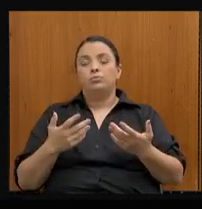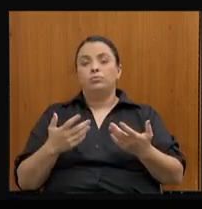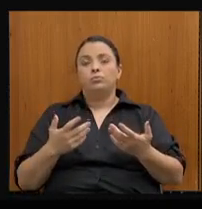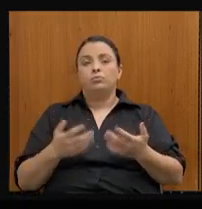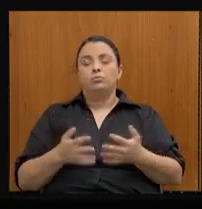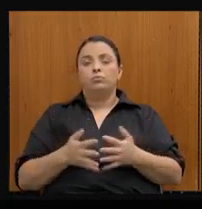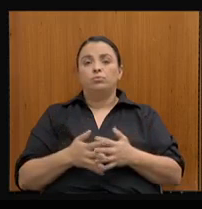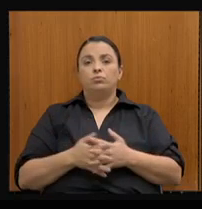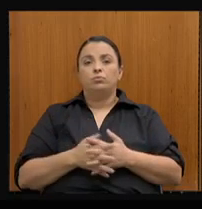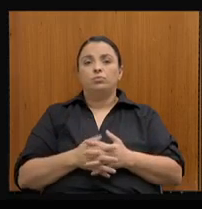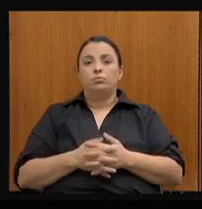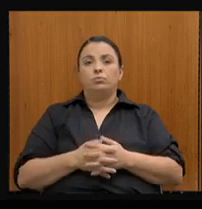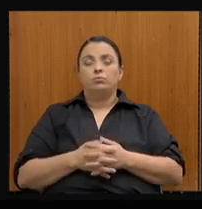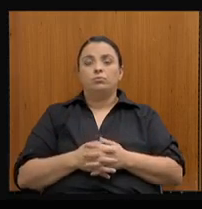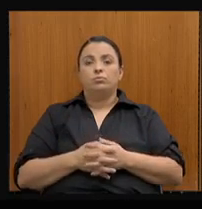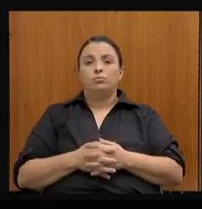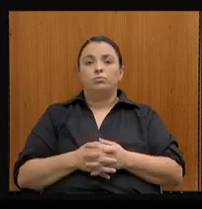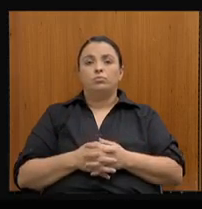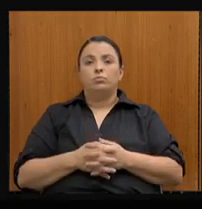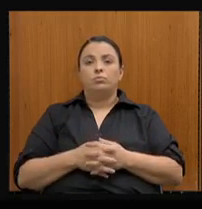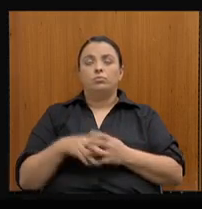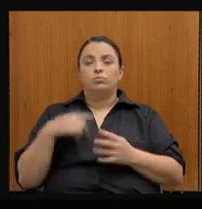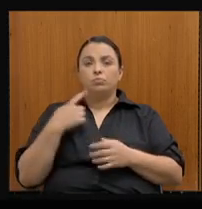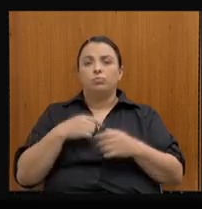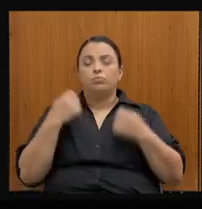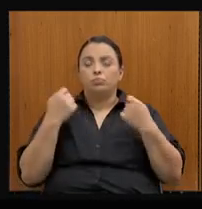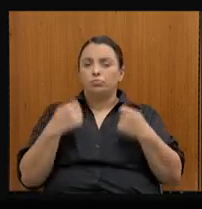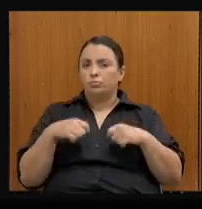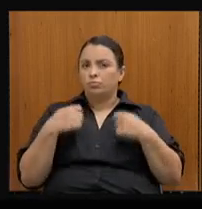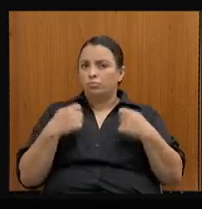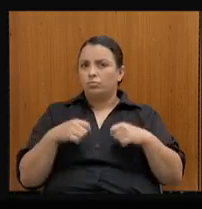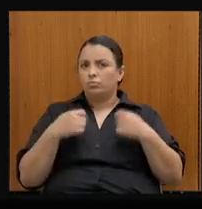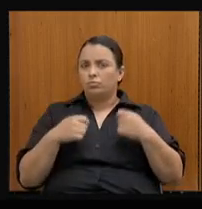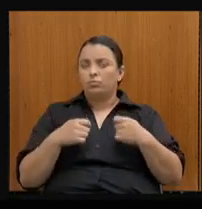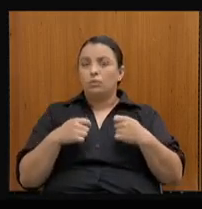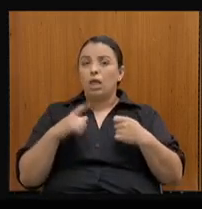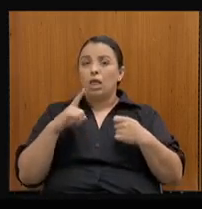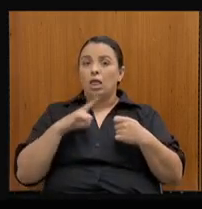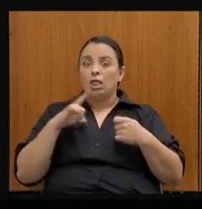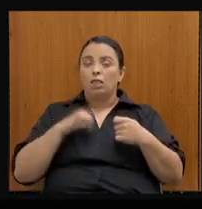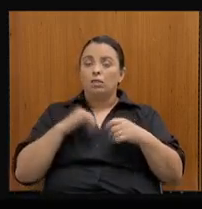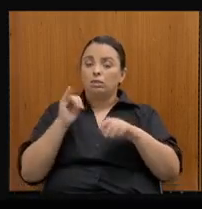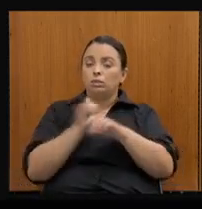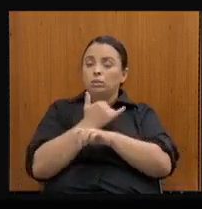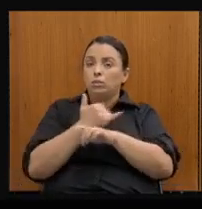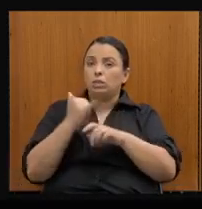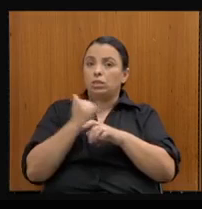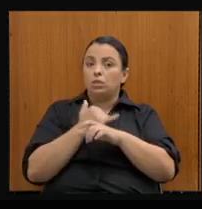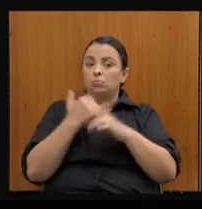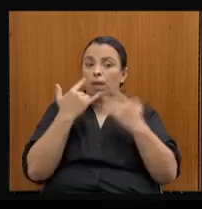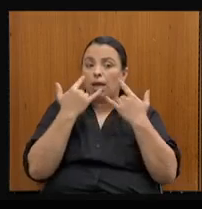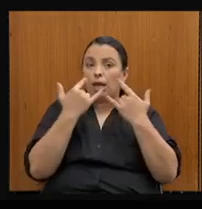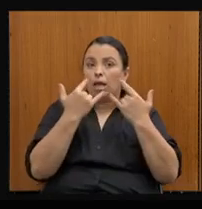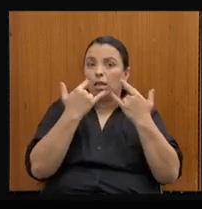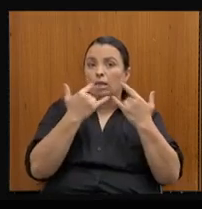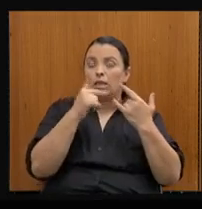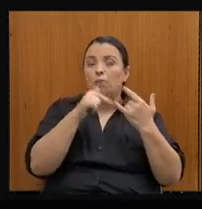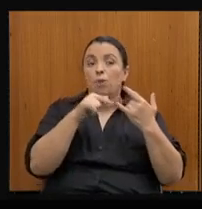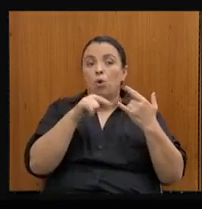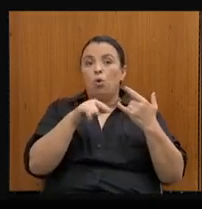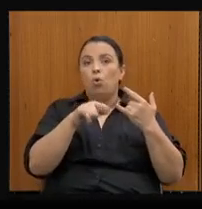apresentam por Thomas Precisamos ser atrativos em todas as condições porque não é só preço preço de mercado vai tá livre